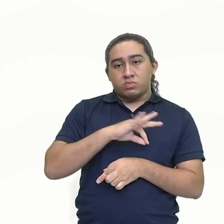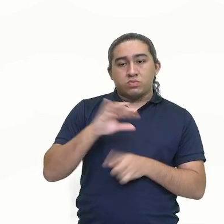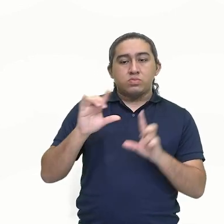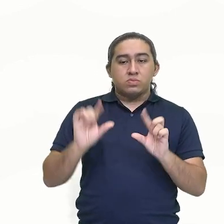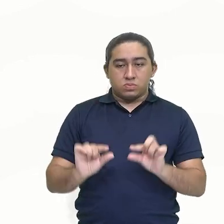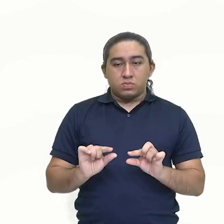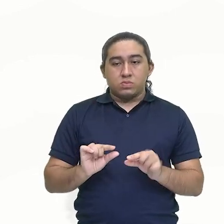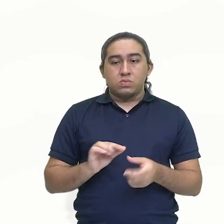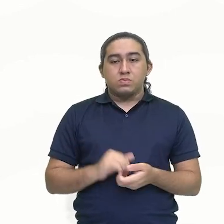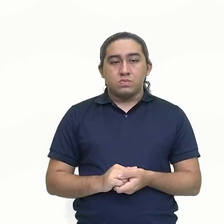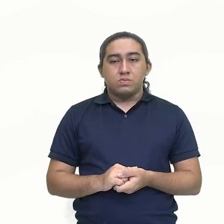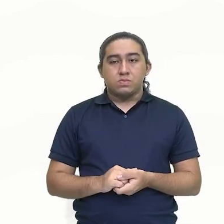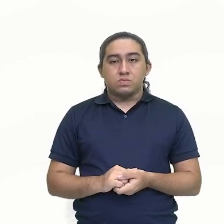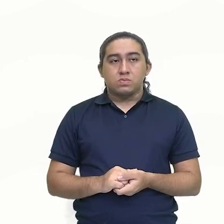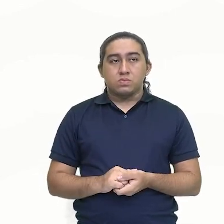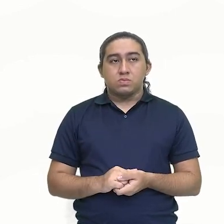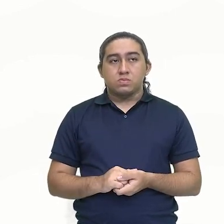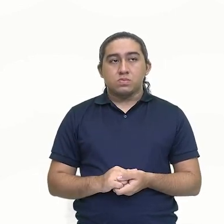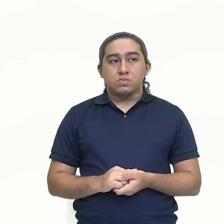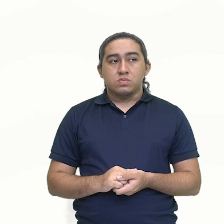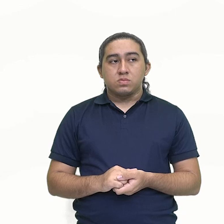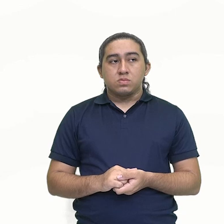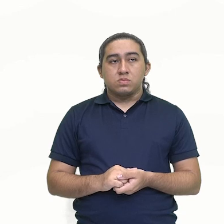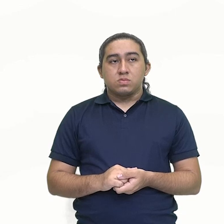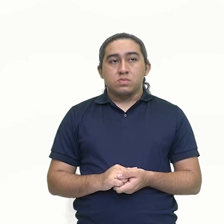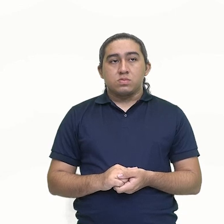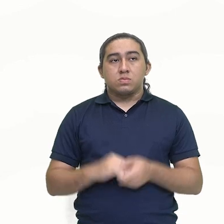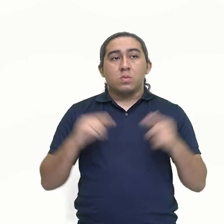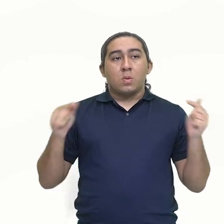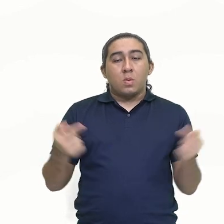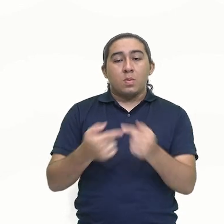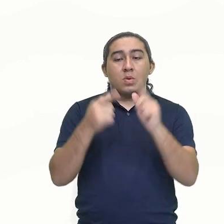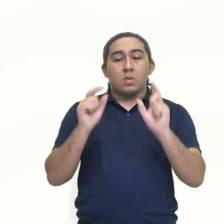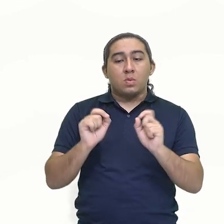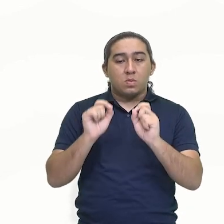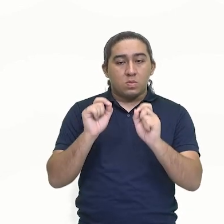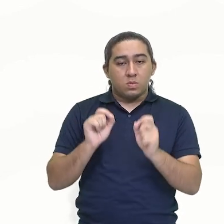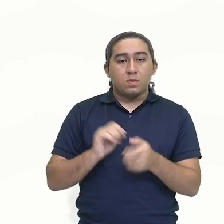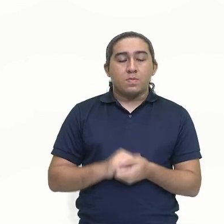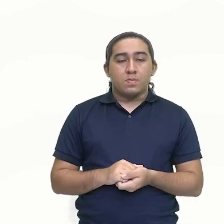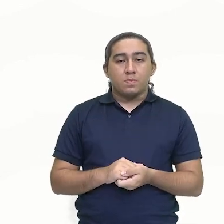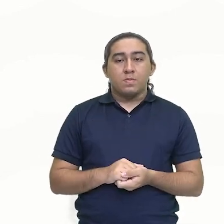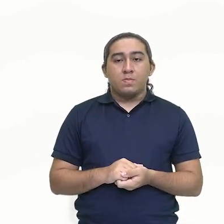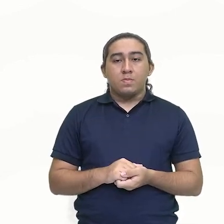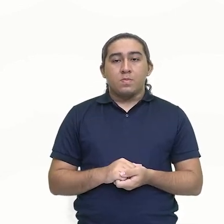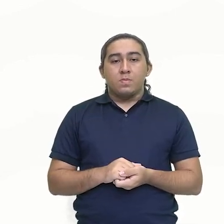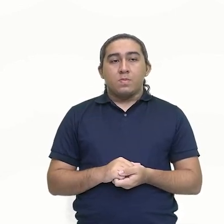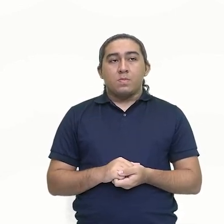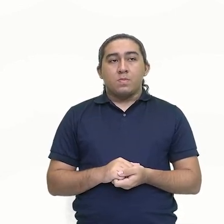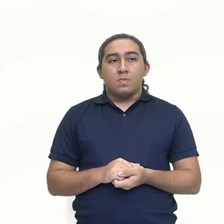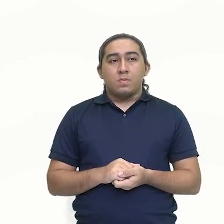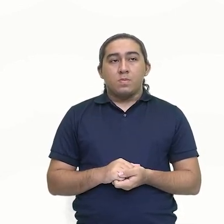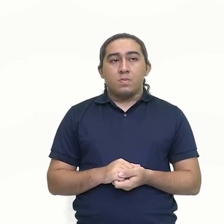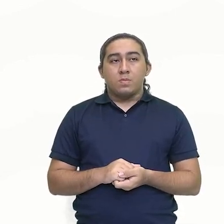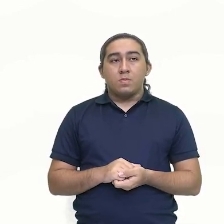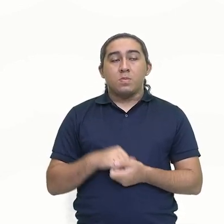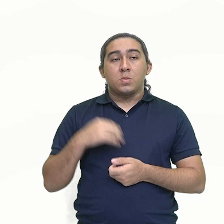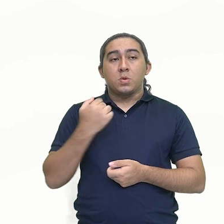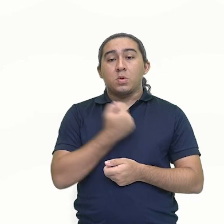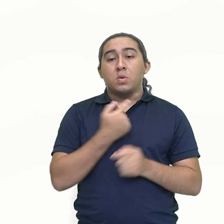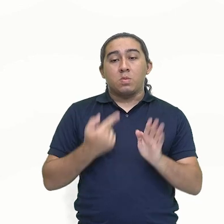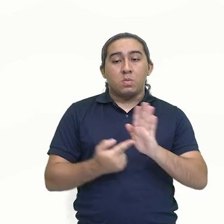lógica do índice de Gini é exatamente essa. A gente vai fechar essa aula agora, pessoal,